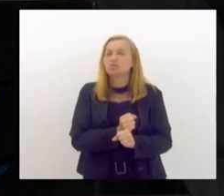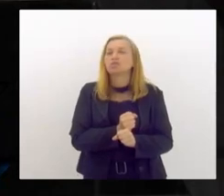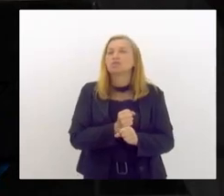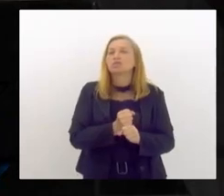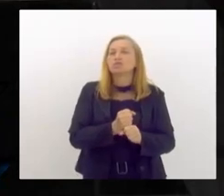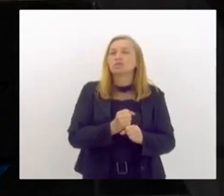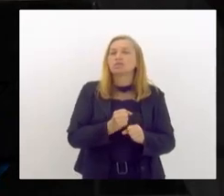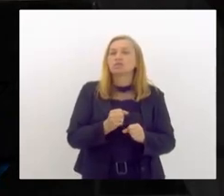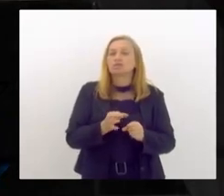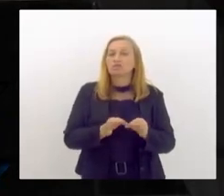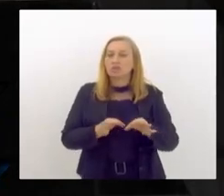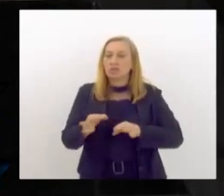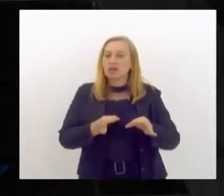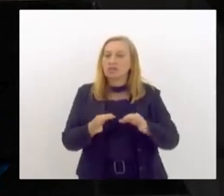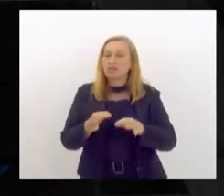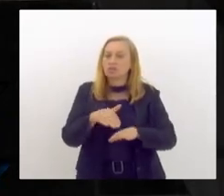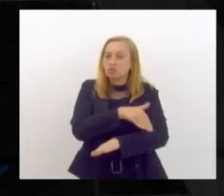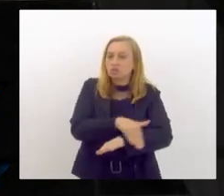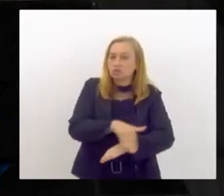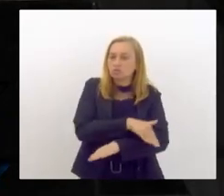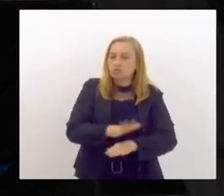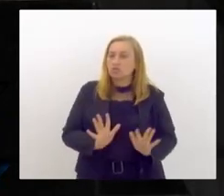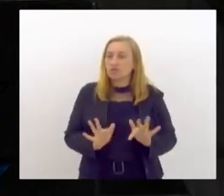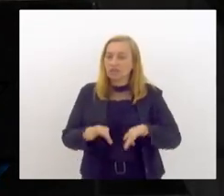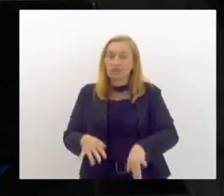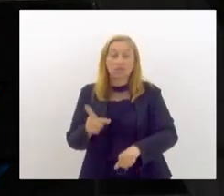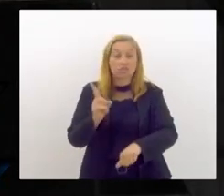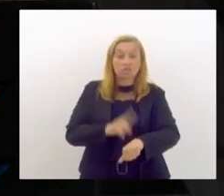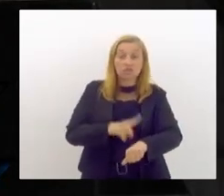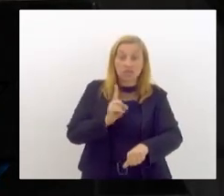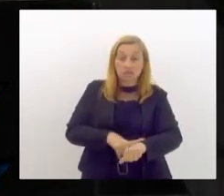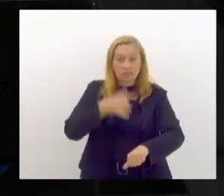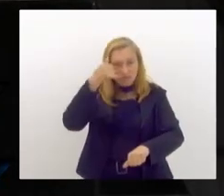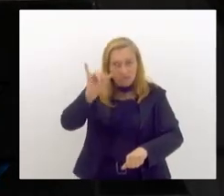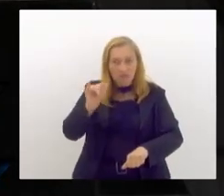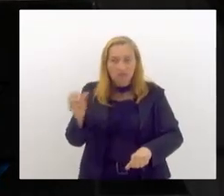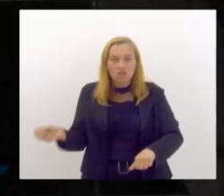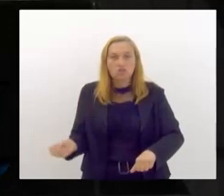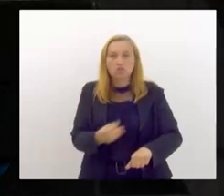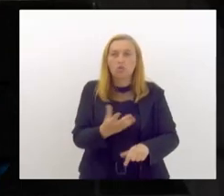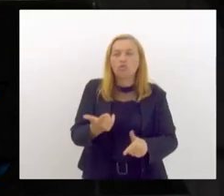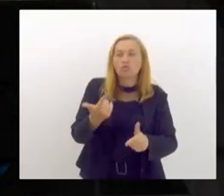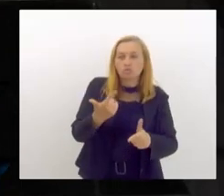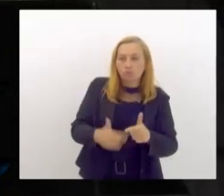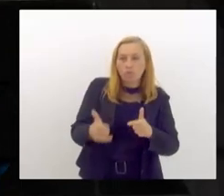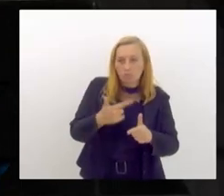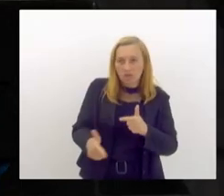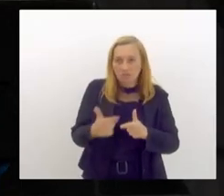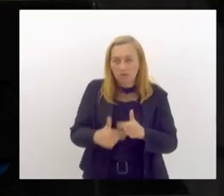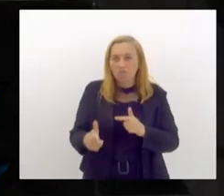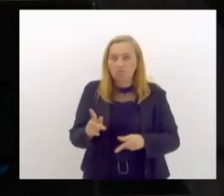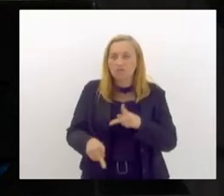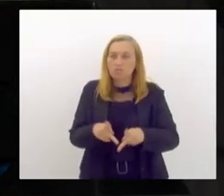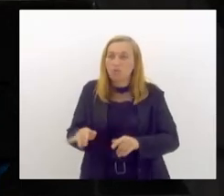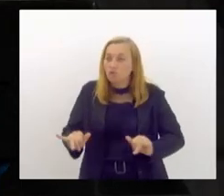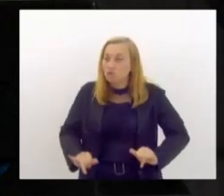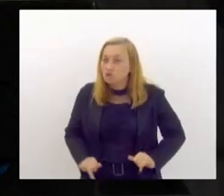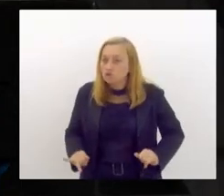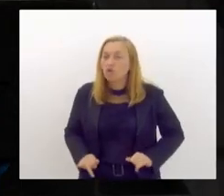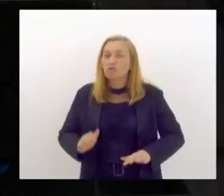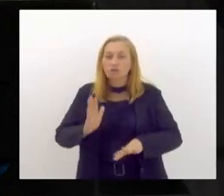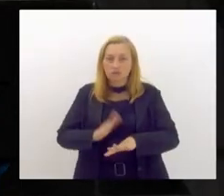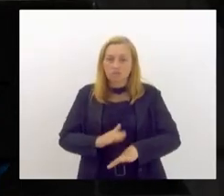ruas possam ser concluídas a tempo de evitarem novas tragédias para essa população que sofre